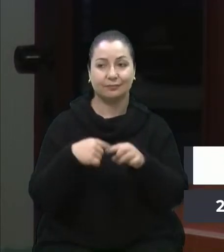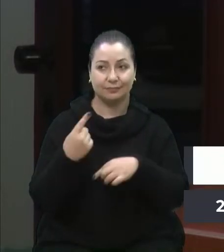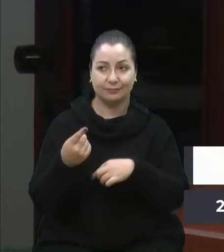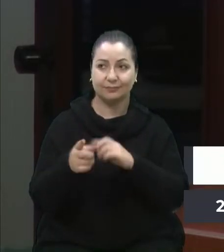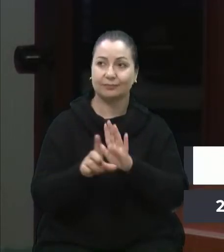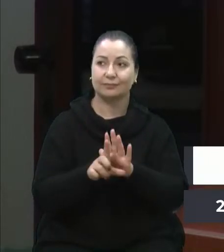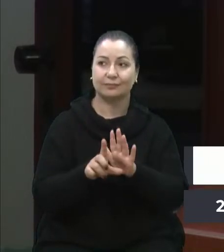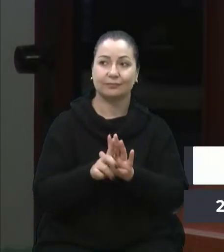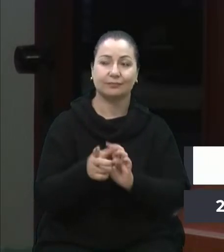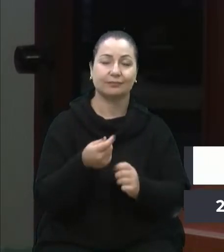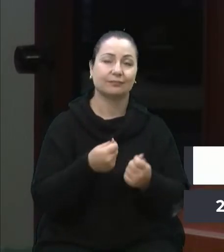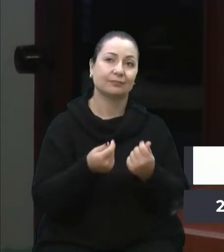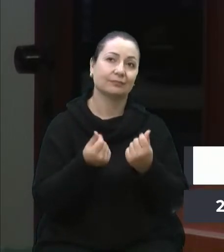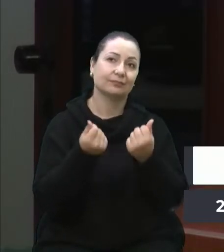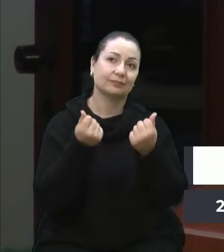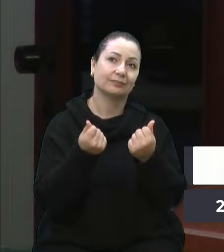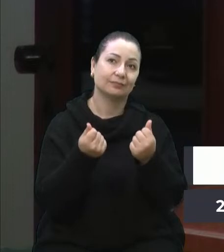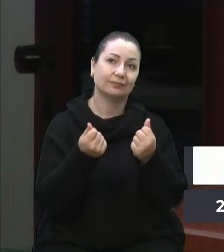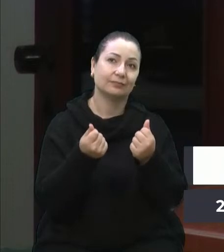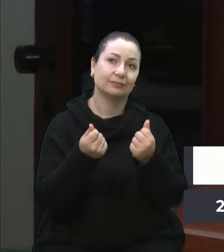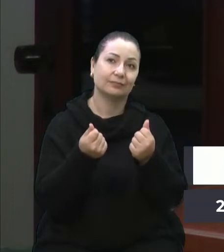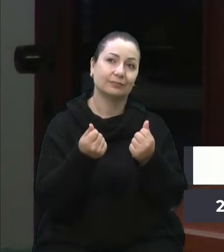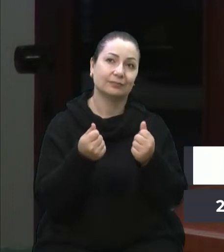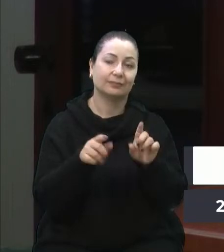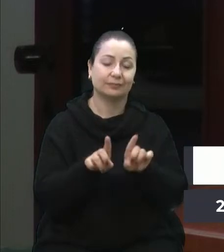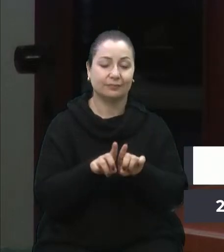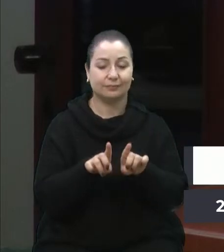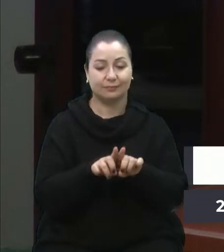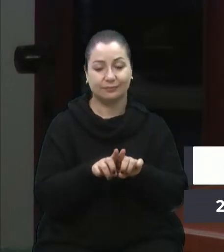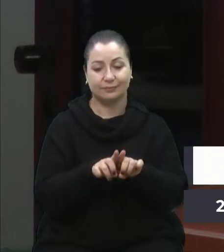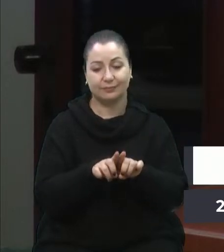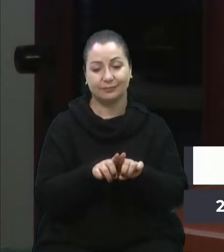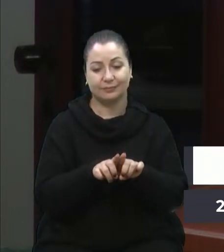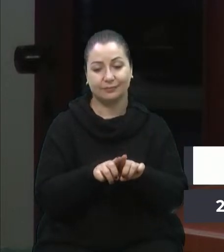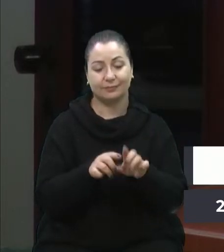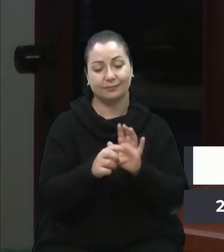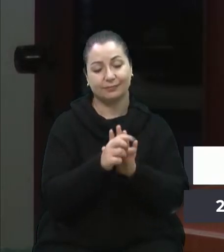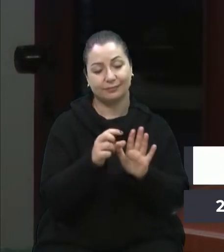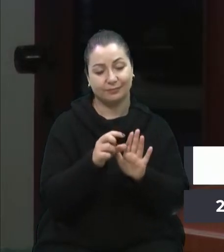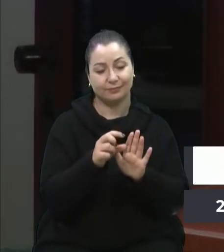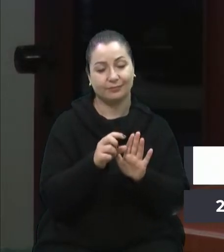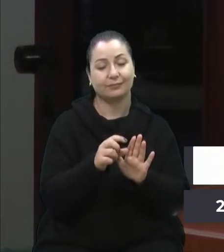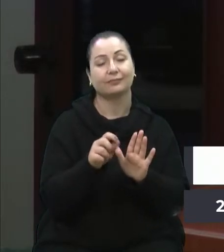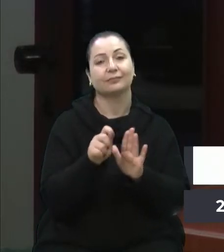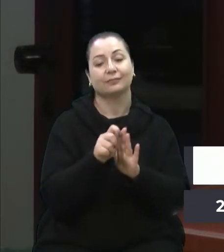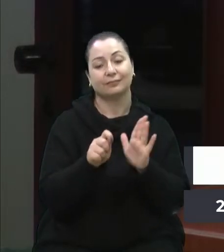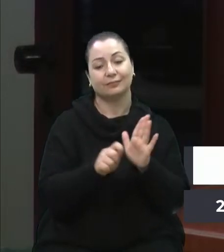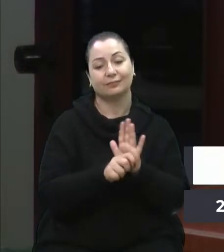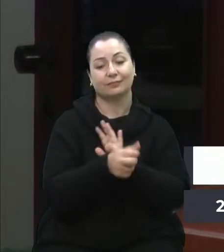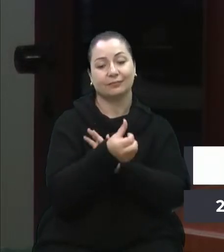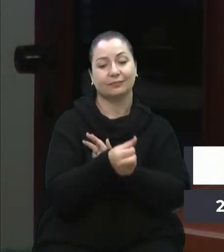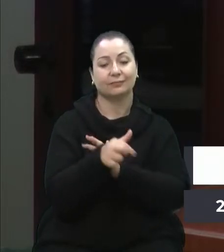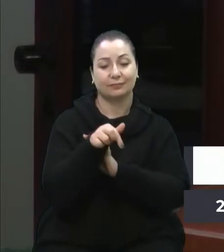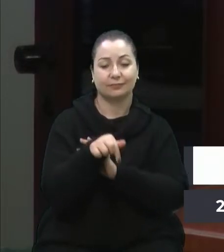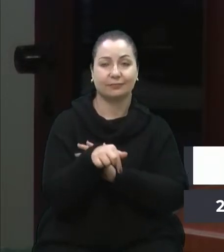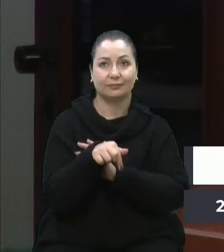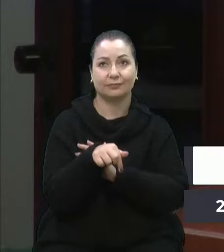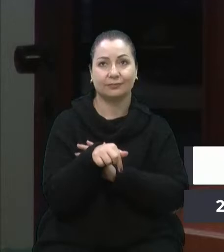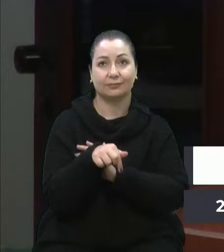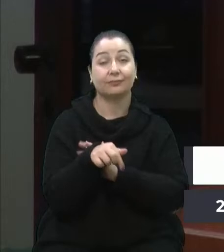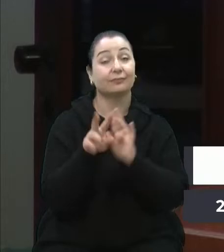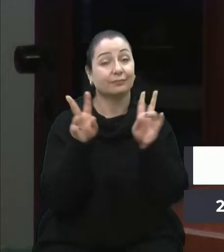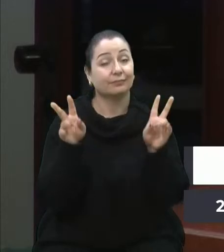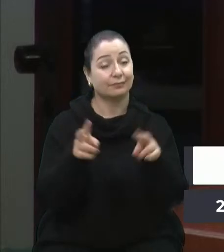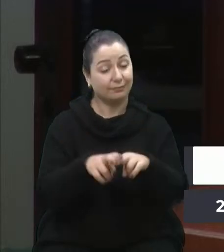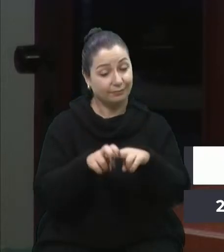regência orçamentária, pois legislação esparsa na forma do parágrafo 1º, artigo 67 desse diploma da raiz. Nesse